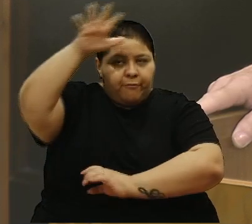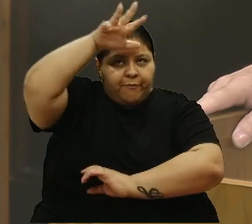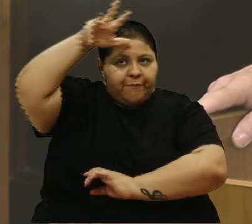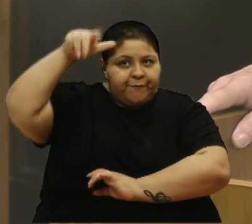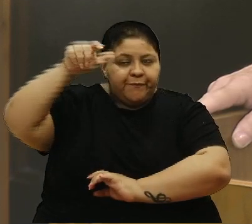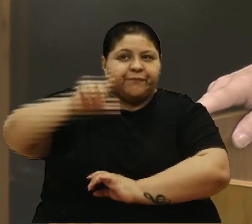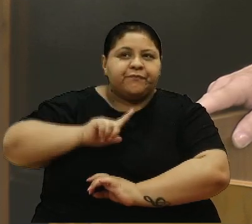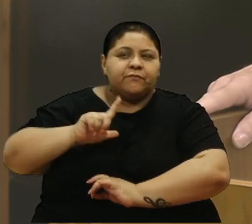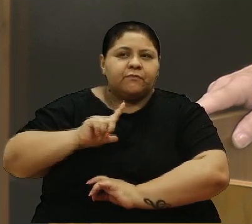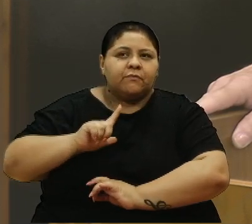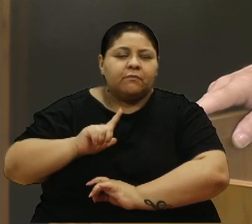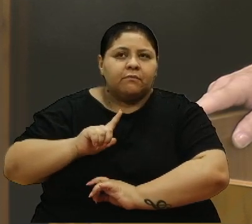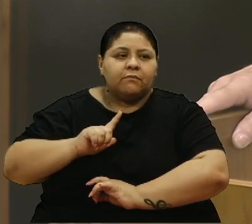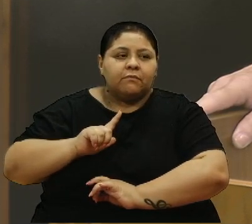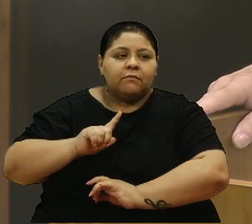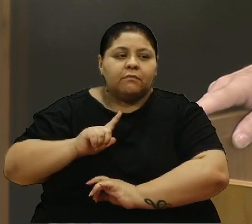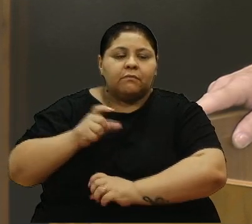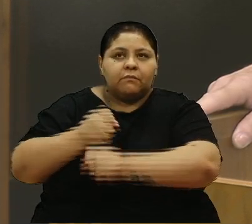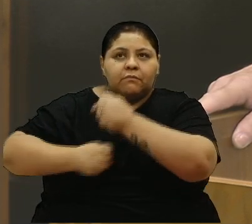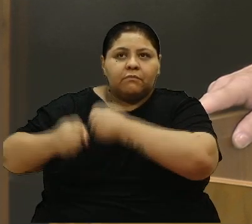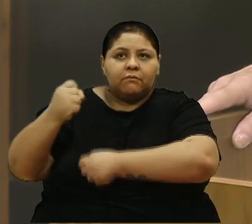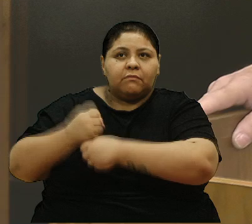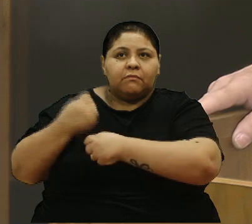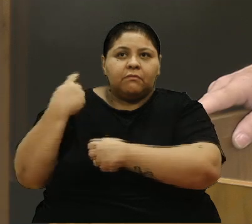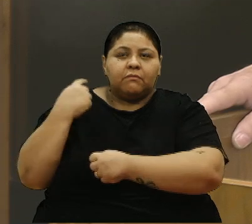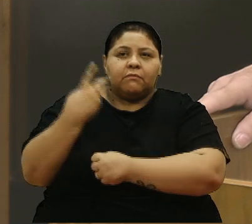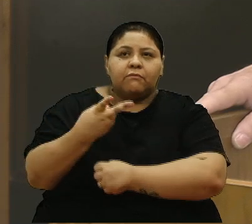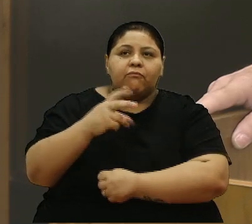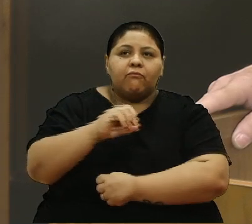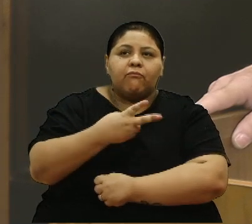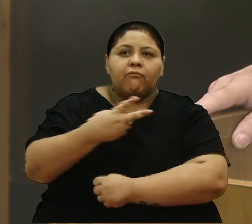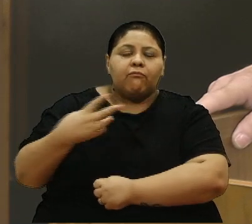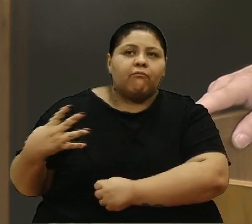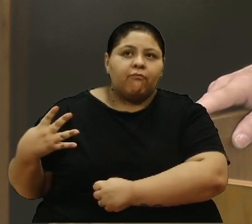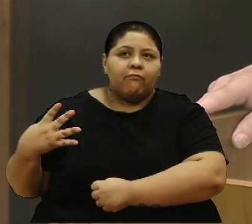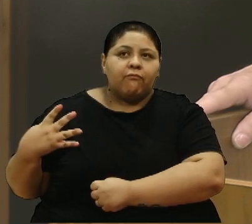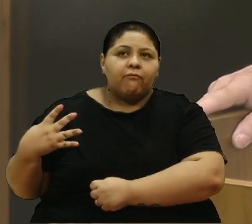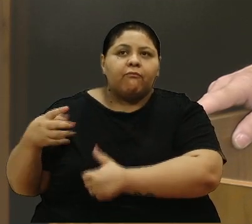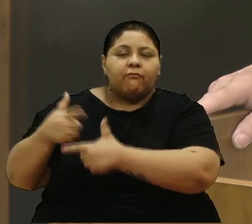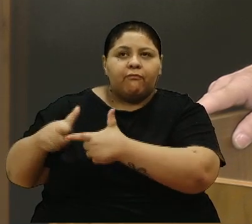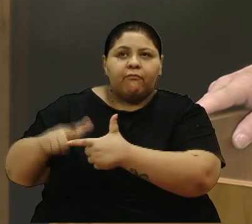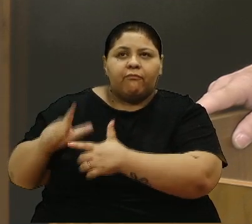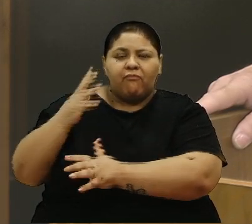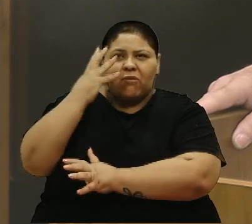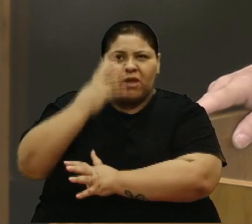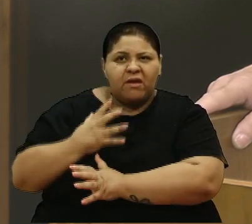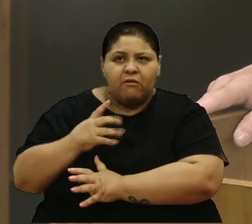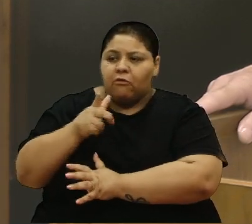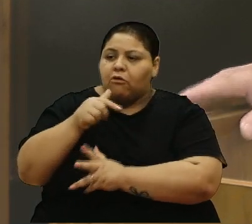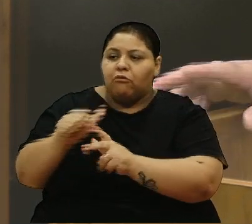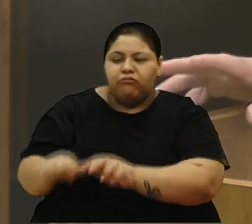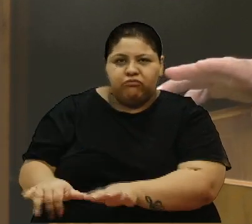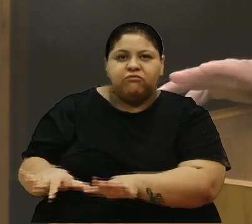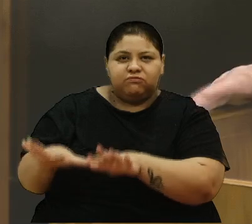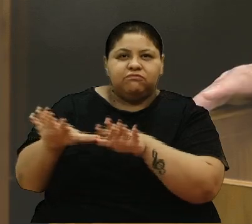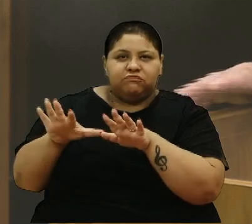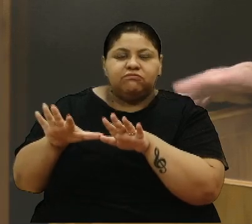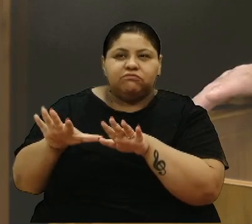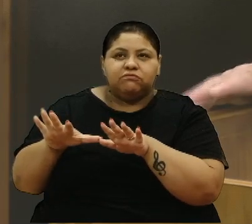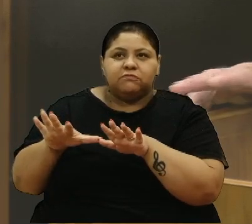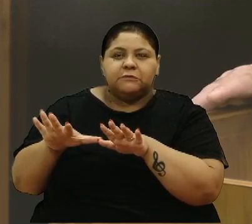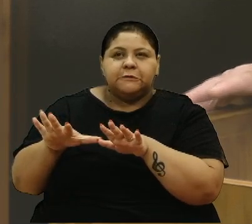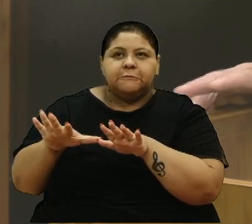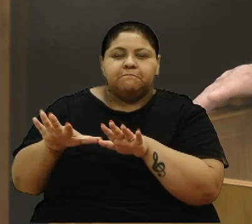Nós tivemos, o ano passado, em 2024, problema sério com as enchentes,